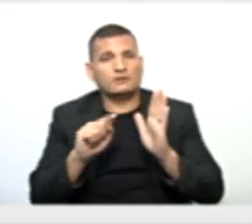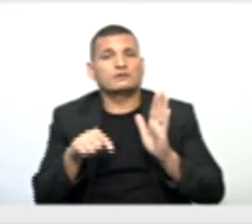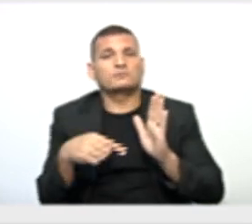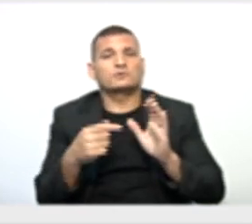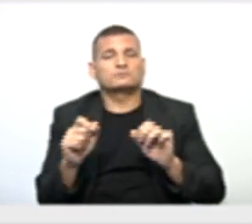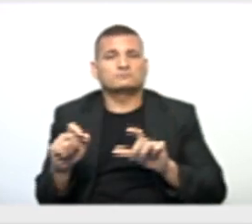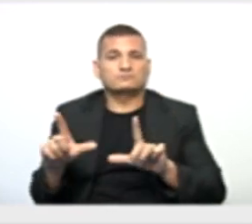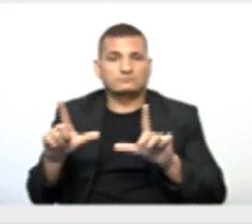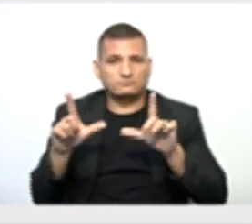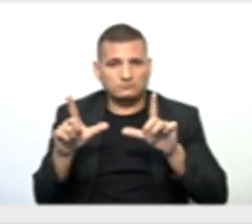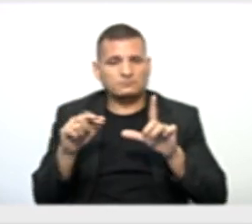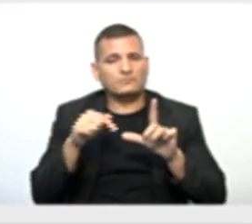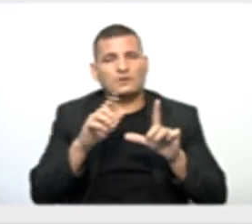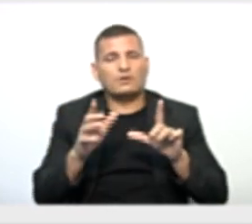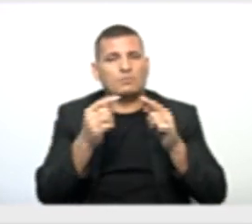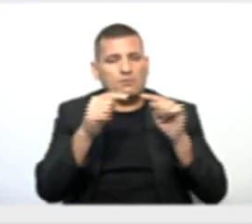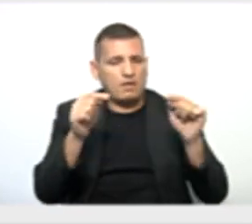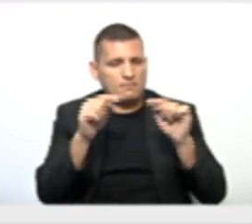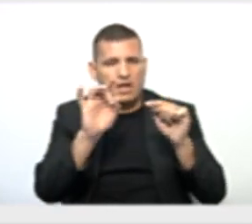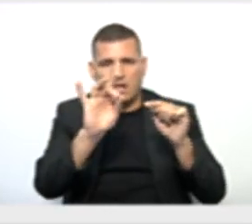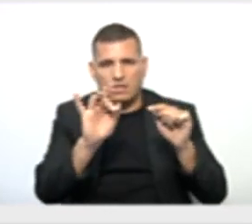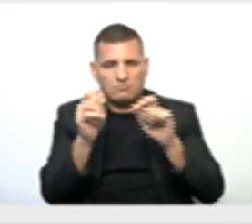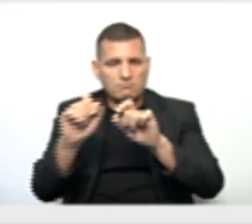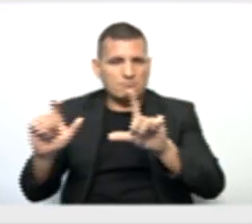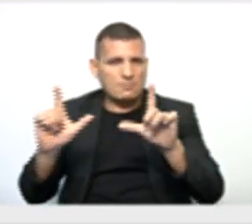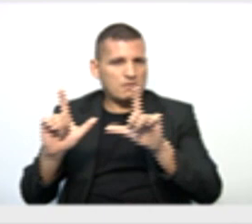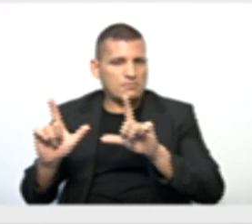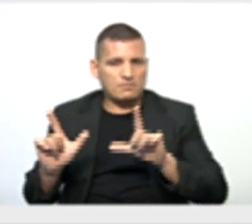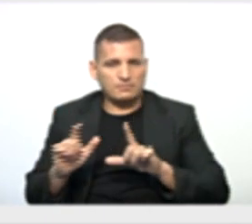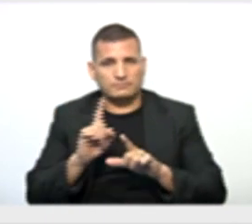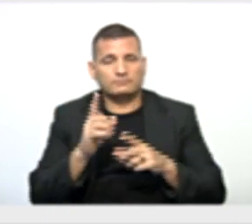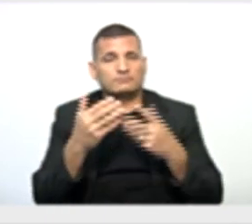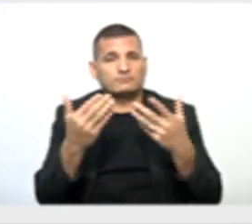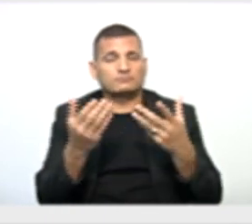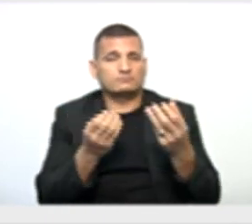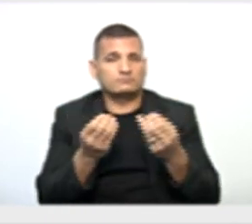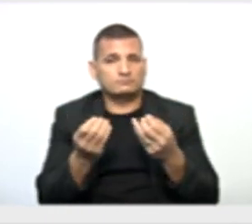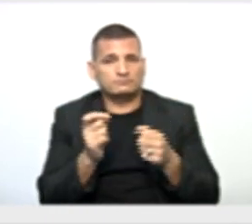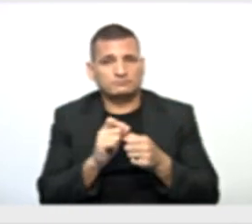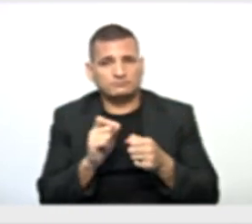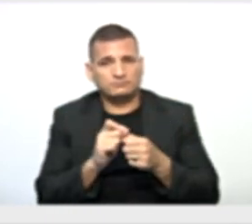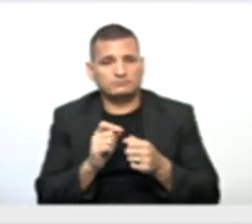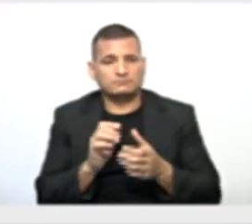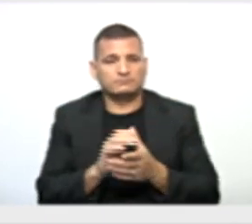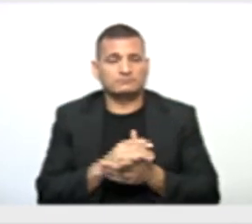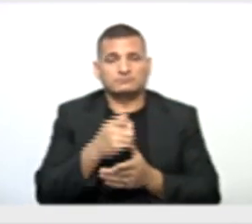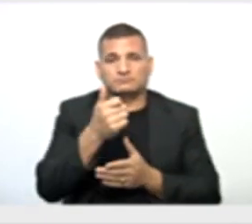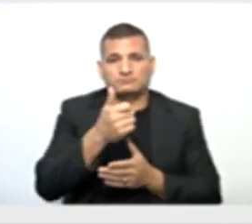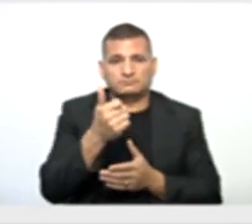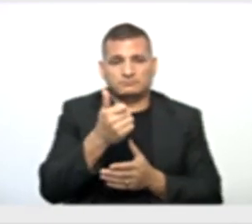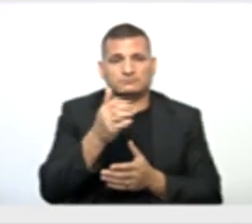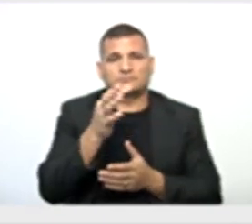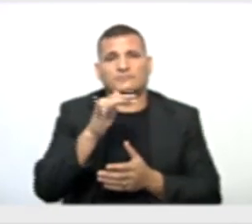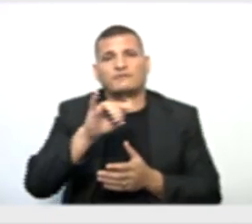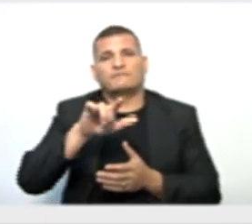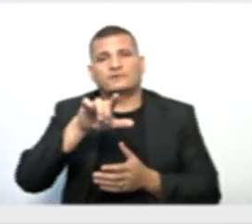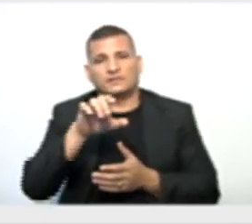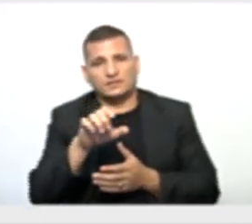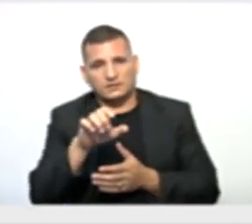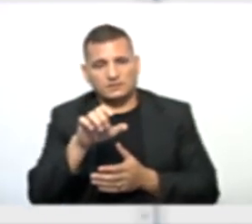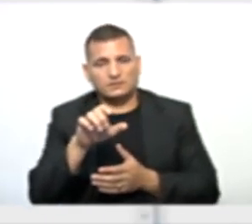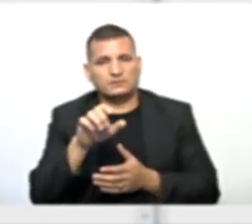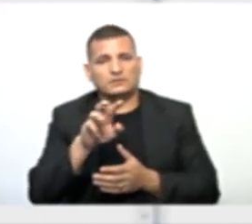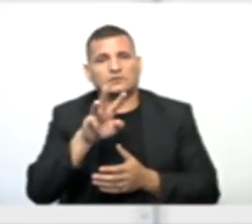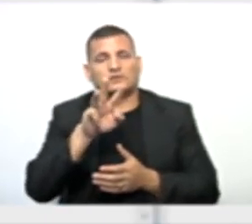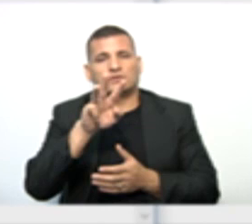não executar comando a comando. Então, como é que nós podemos fazer isso? Primeiramente, nós vamos aqui em File, pedimos New